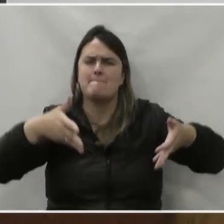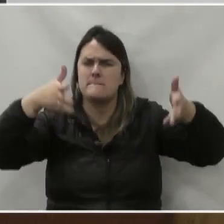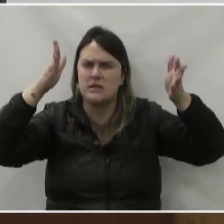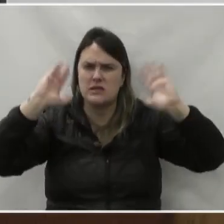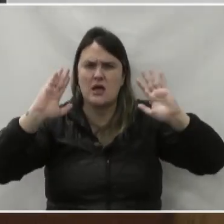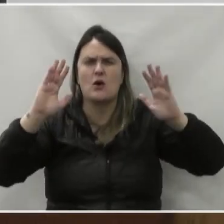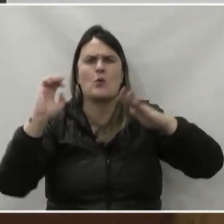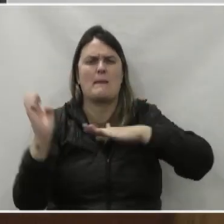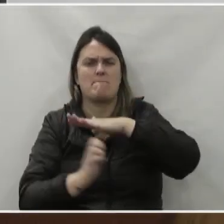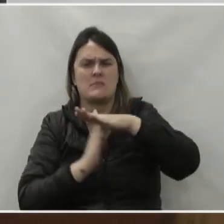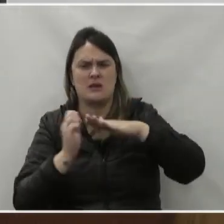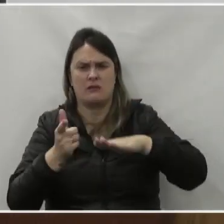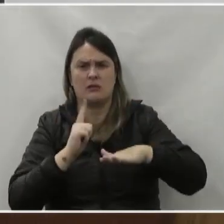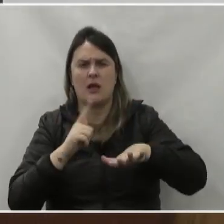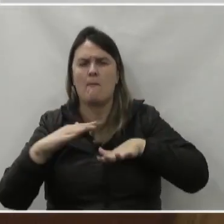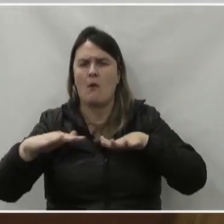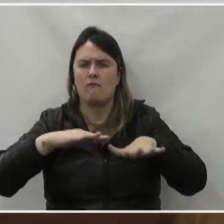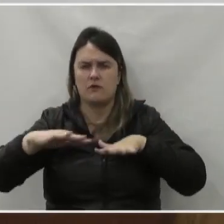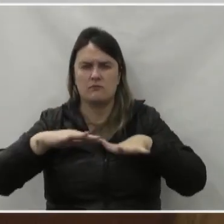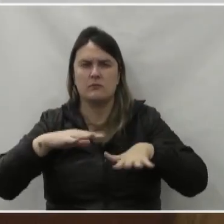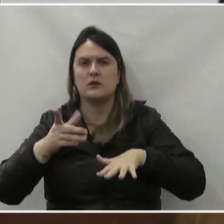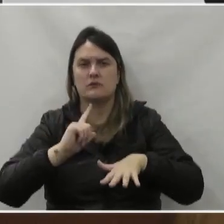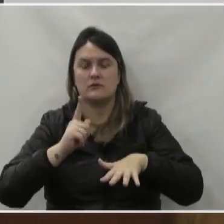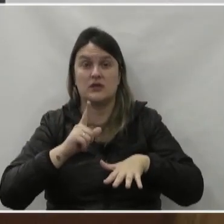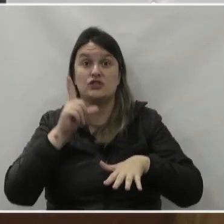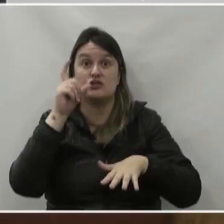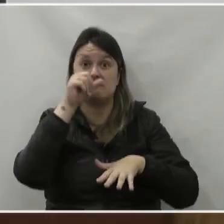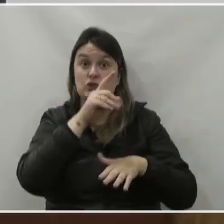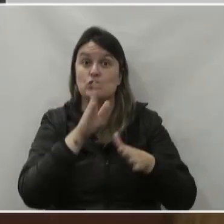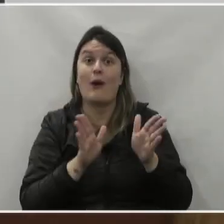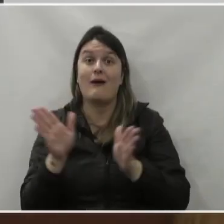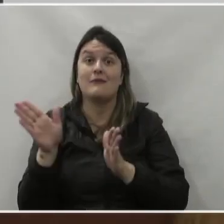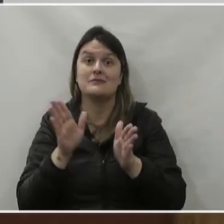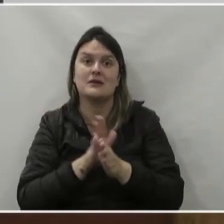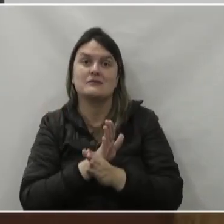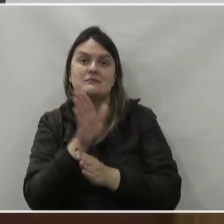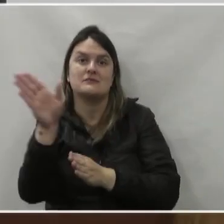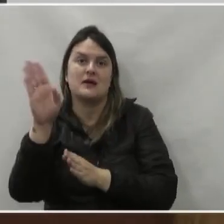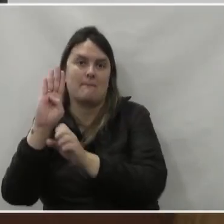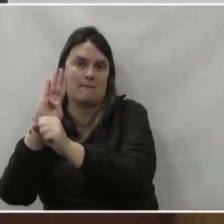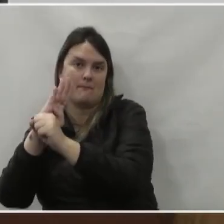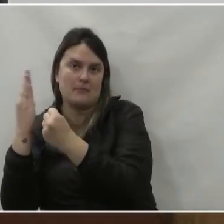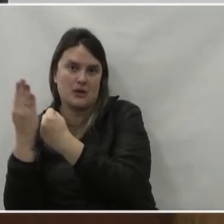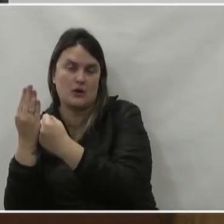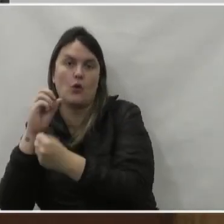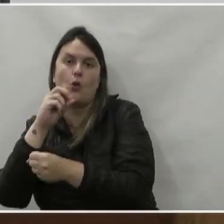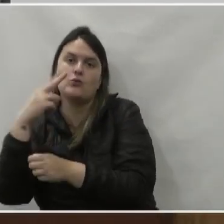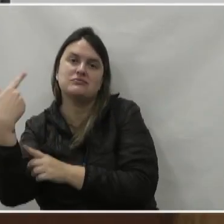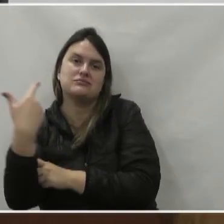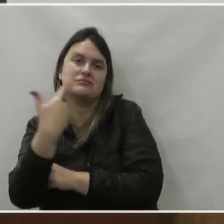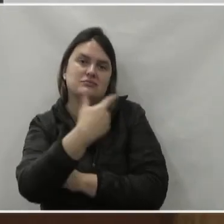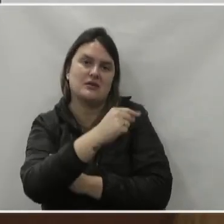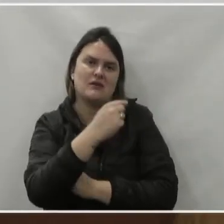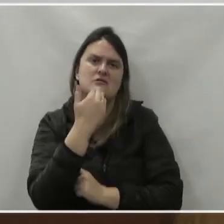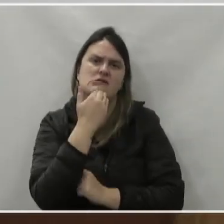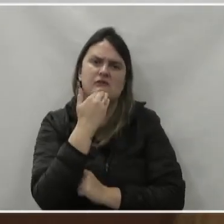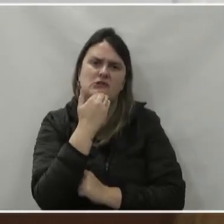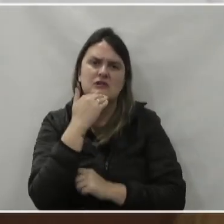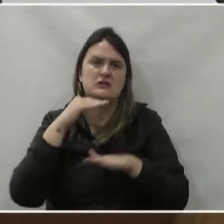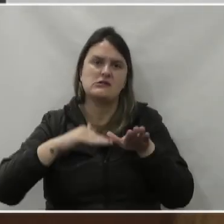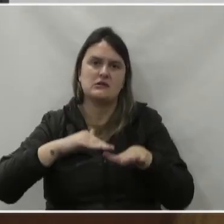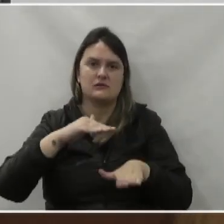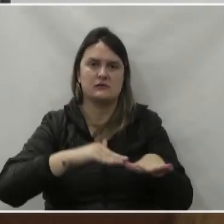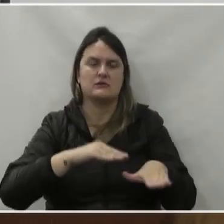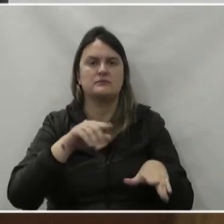caminhões, empresas, enfim, e para vir do bairro também, a estrada ali tá bem